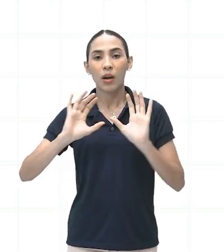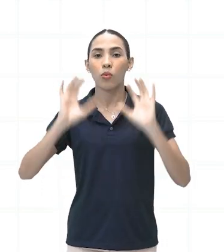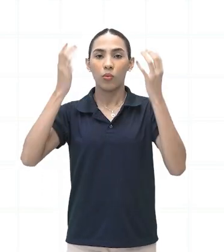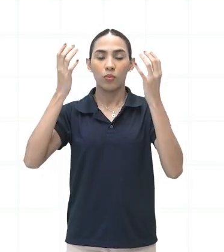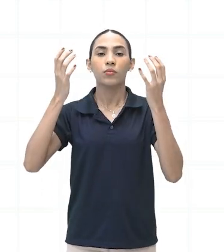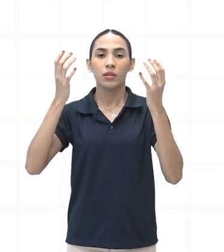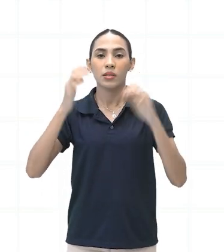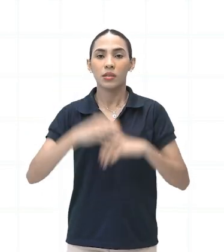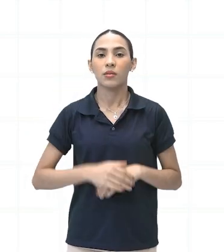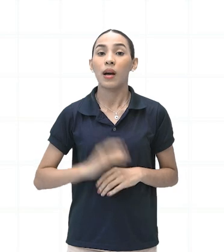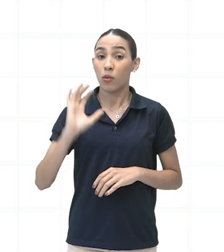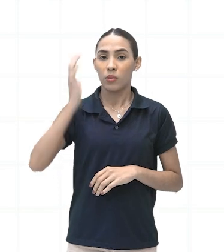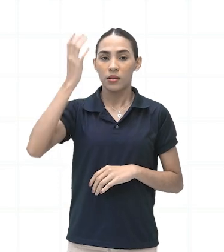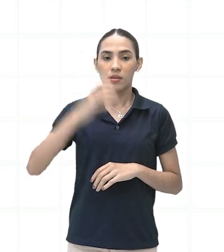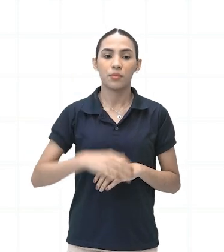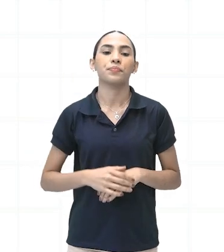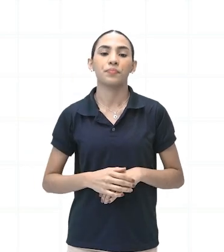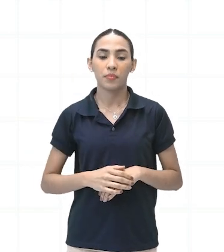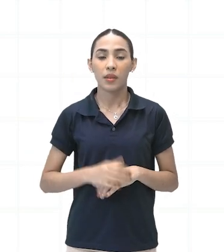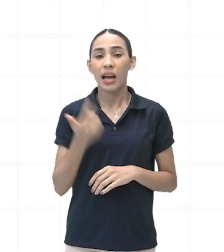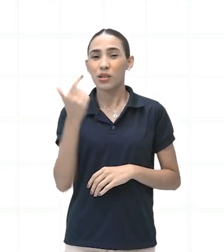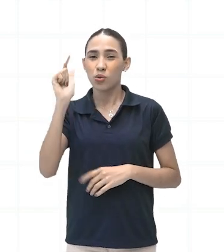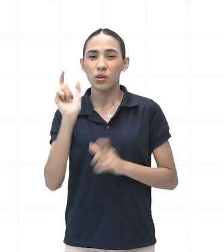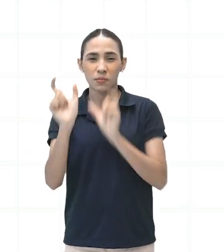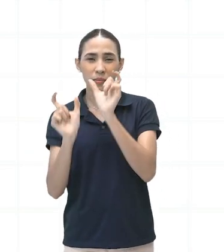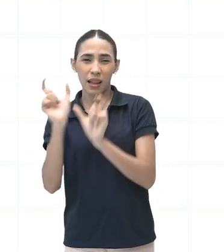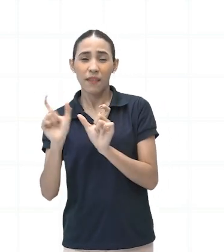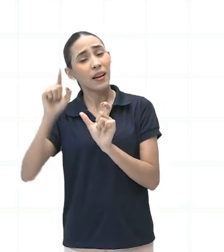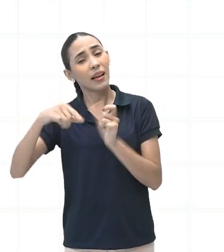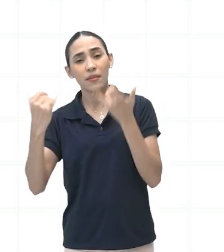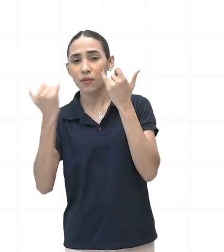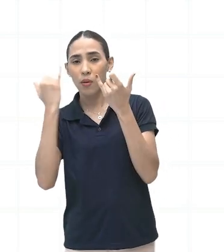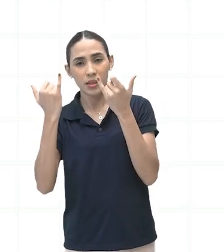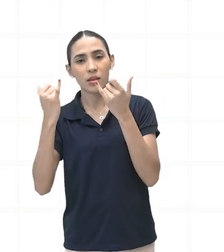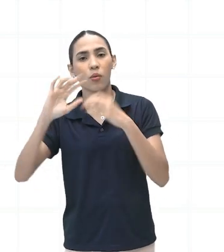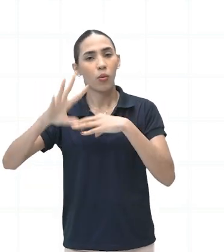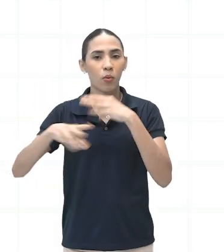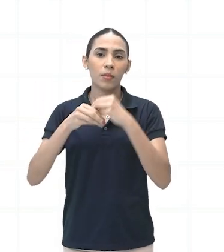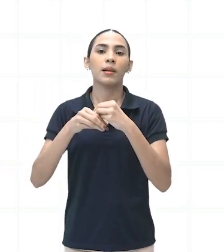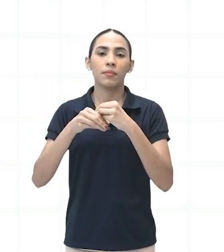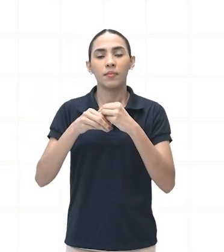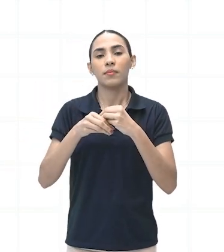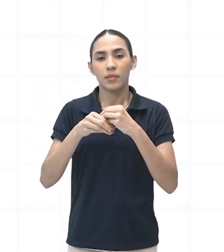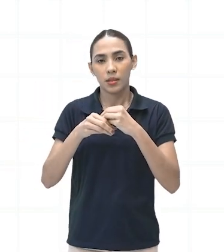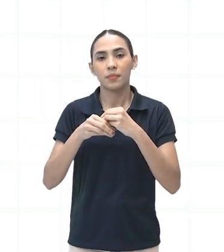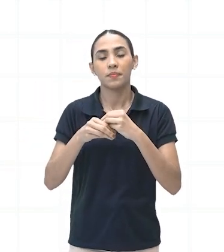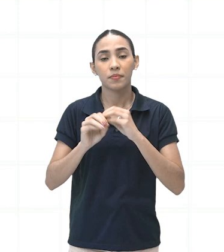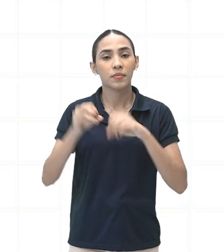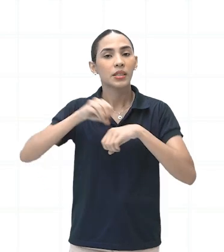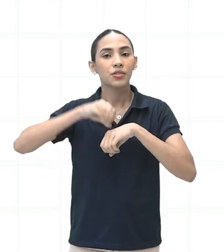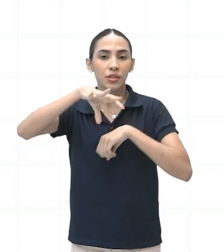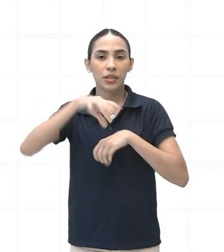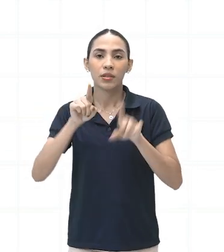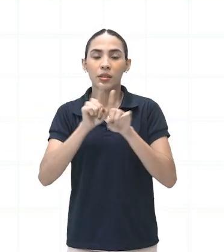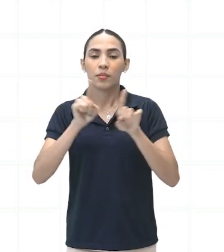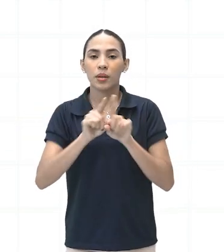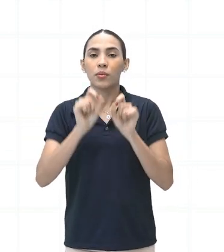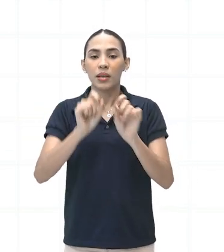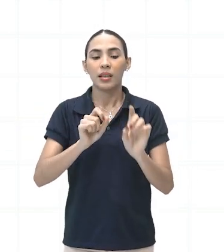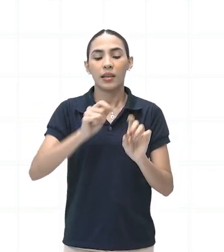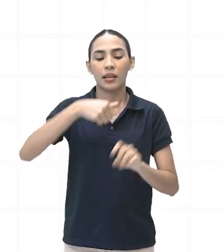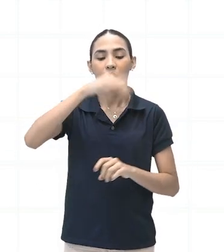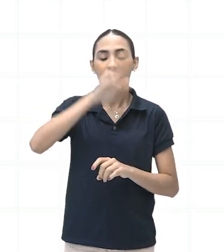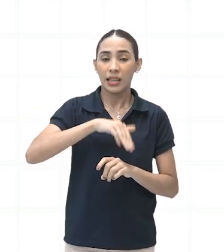ocorreu. As outras palavras são informações que determinam essa palavra conferência, indicando a quem